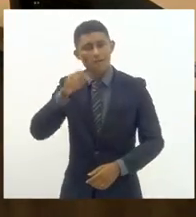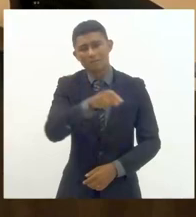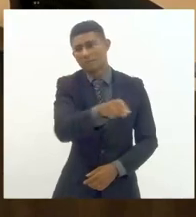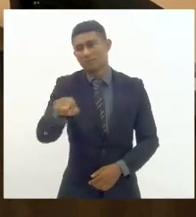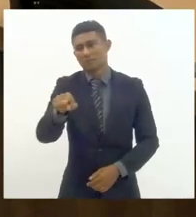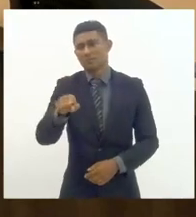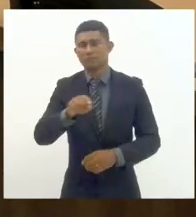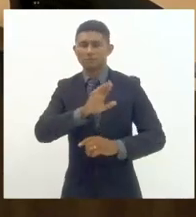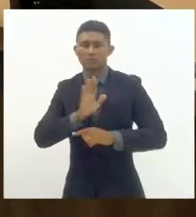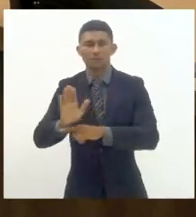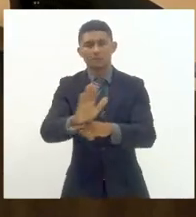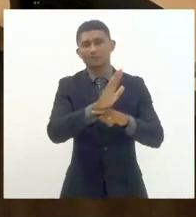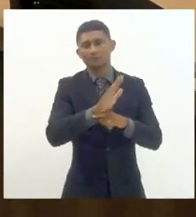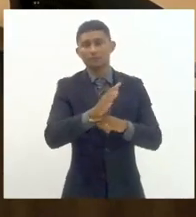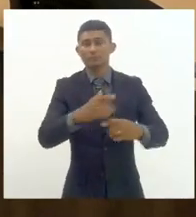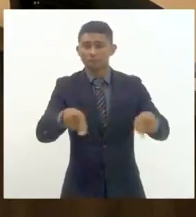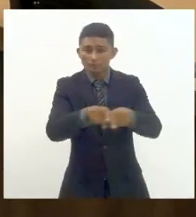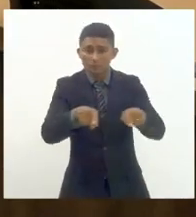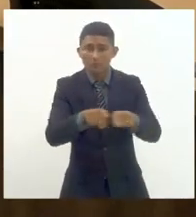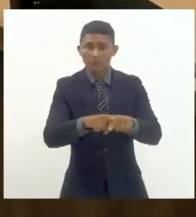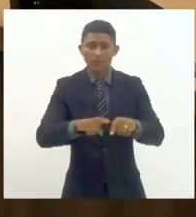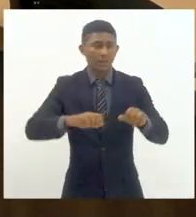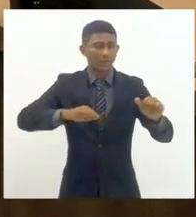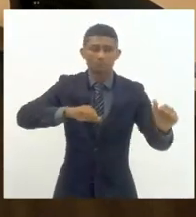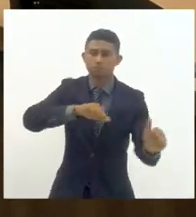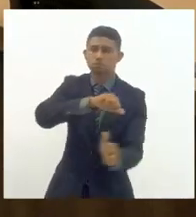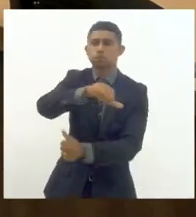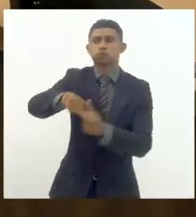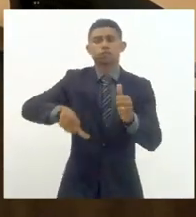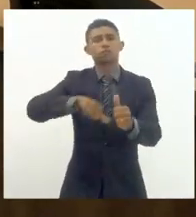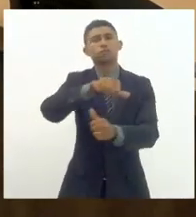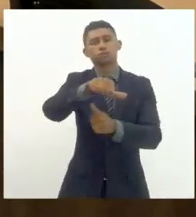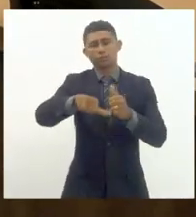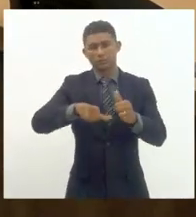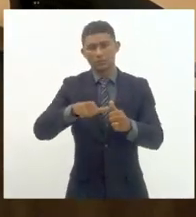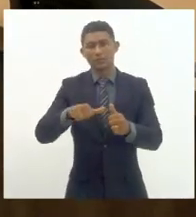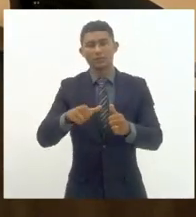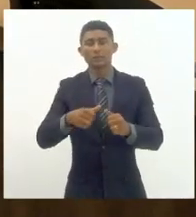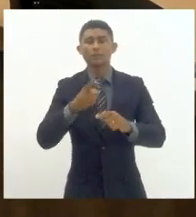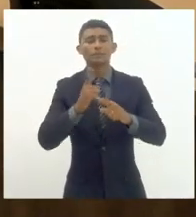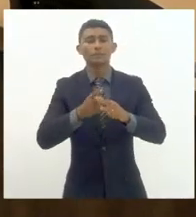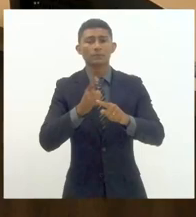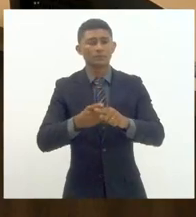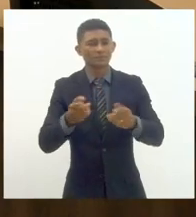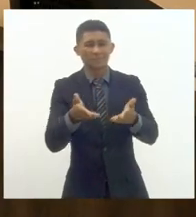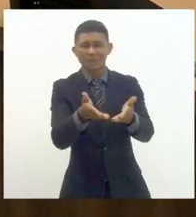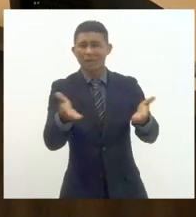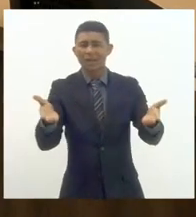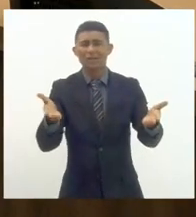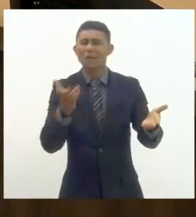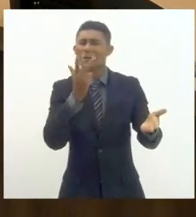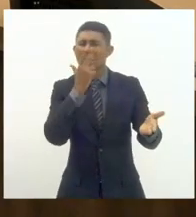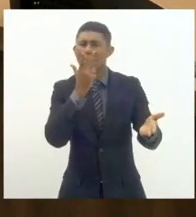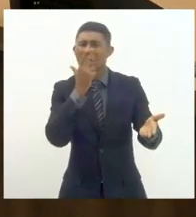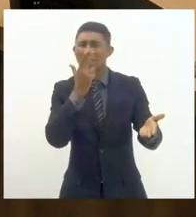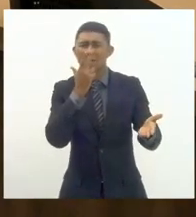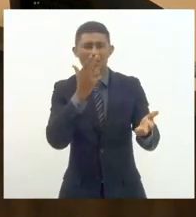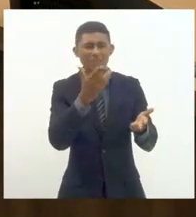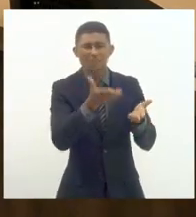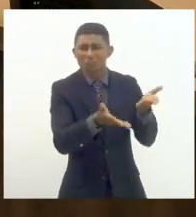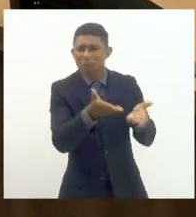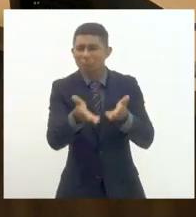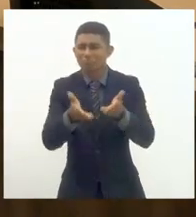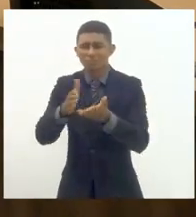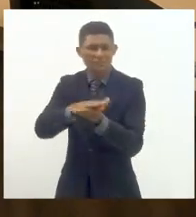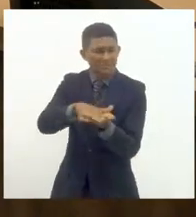com a possibilidade de reverter um quadro absurdo de desumanização das nossas mulheres pretas.